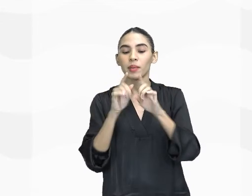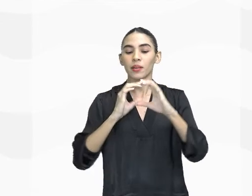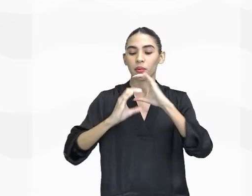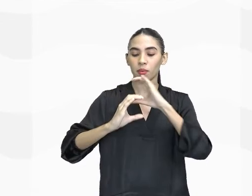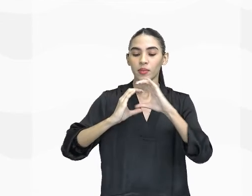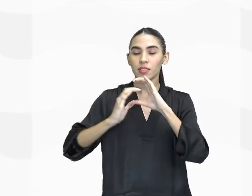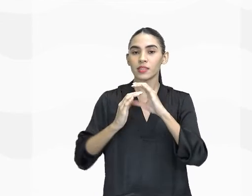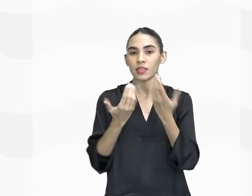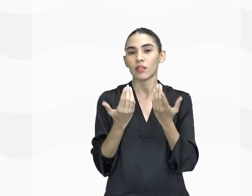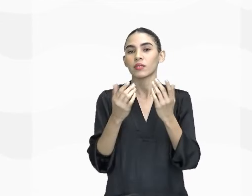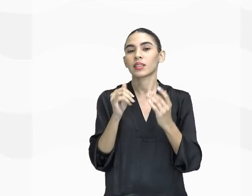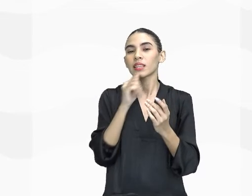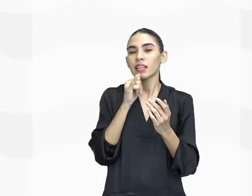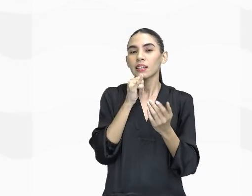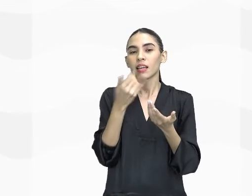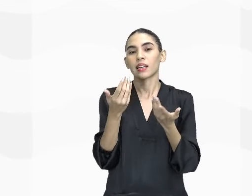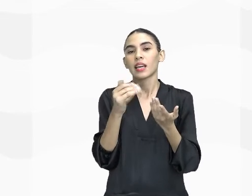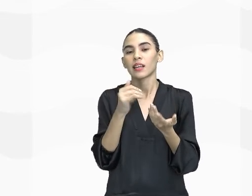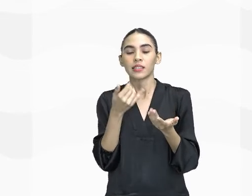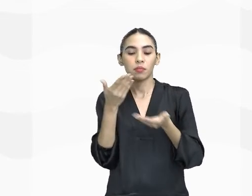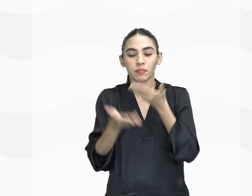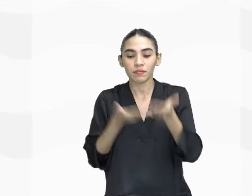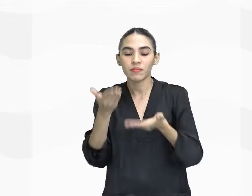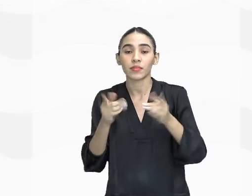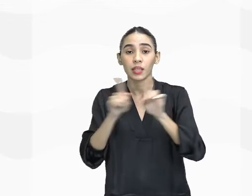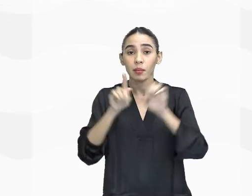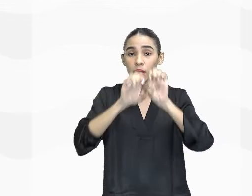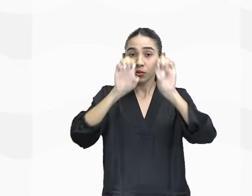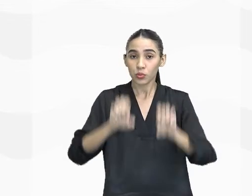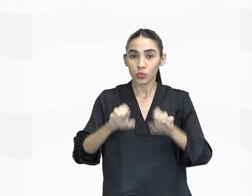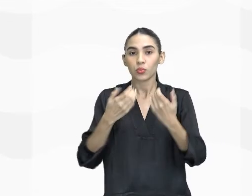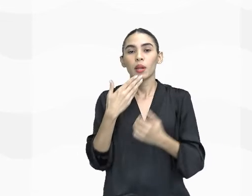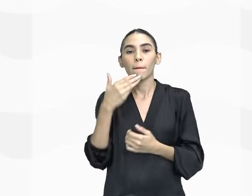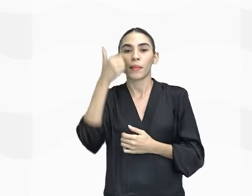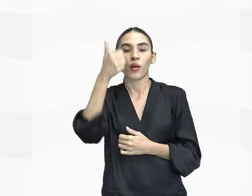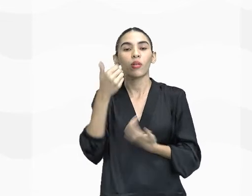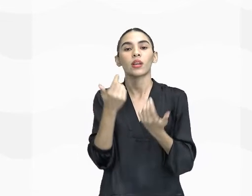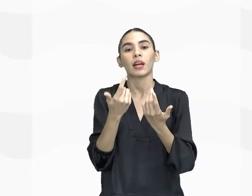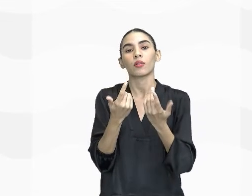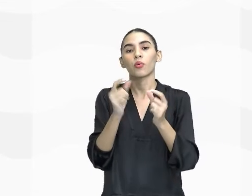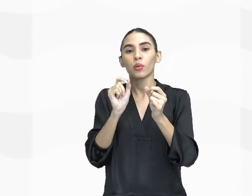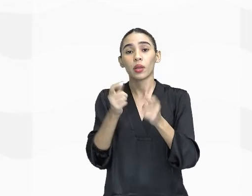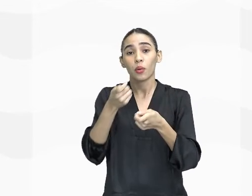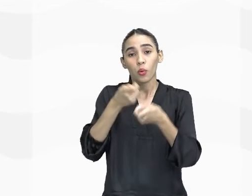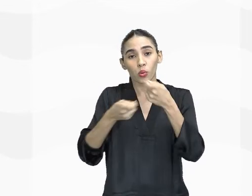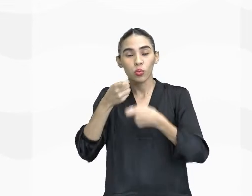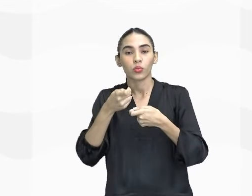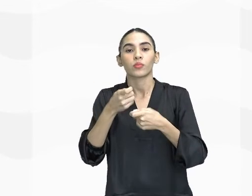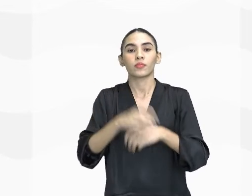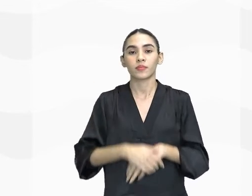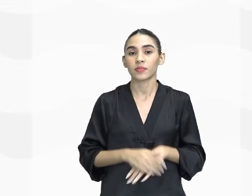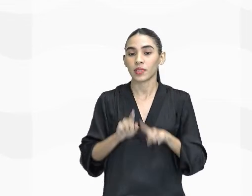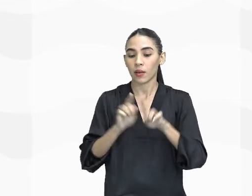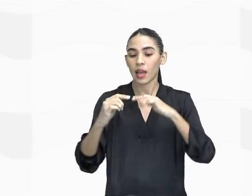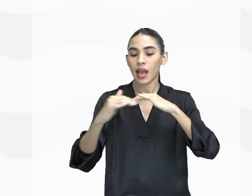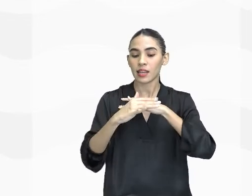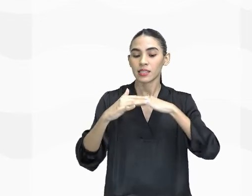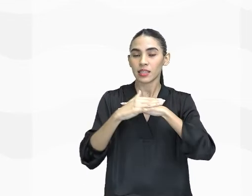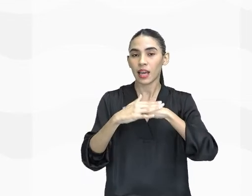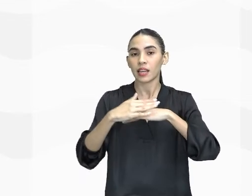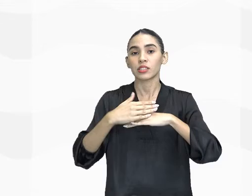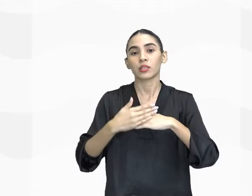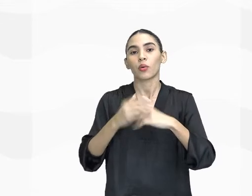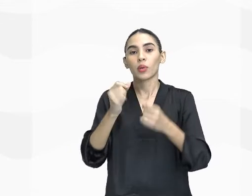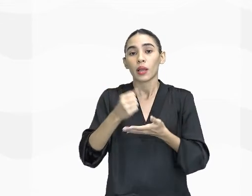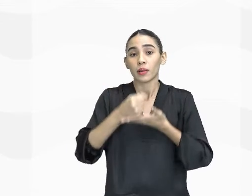comunicação para otimizar serviços e estrutura e melhorar a gestão de recursos, tornando a cidade mais